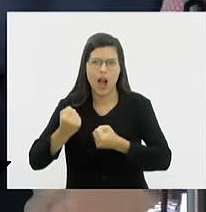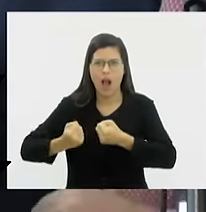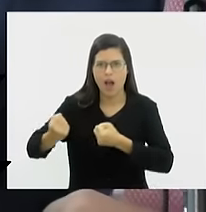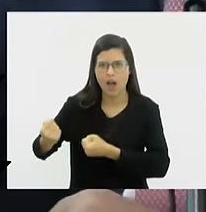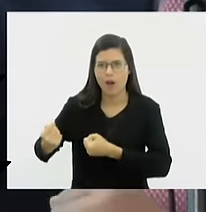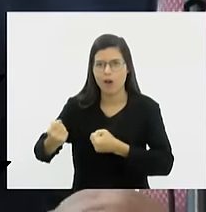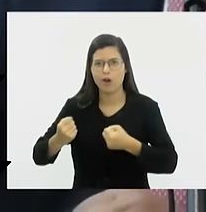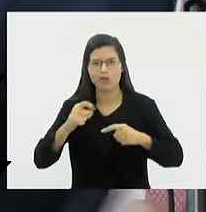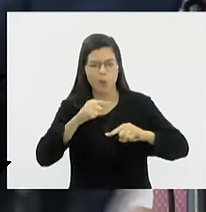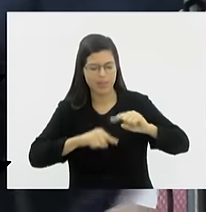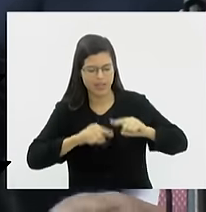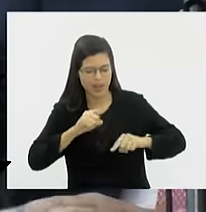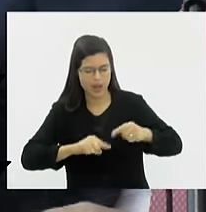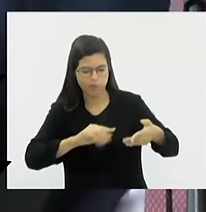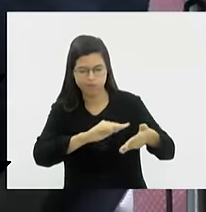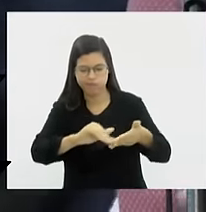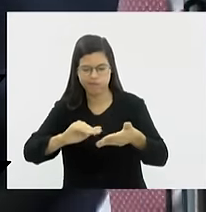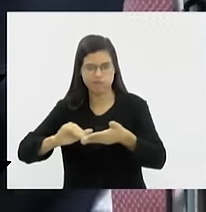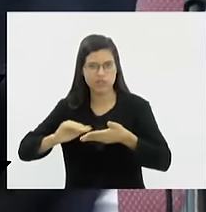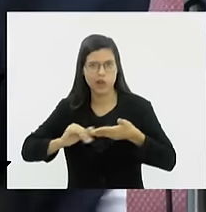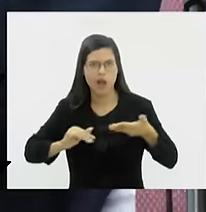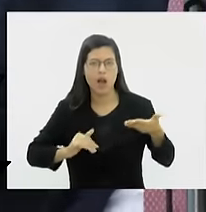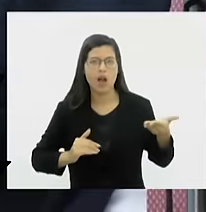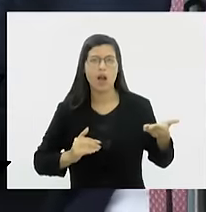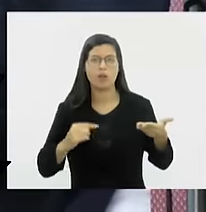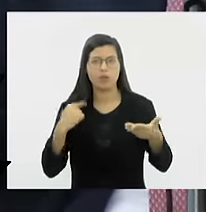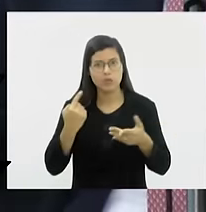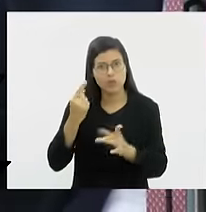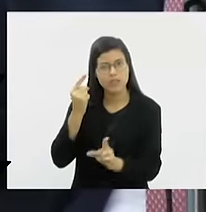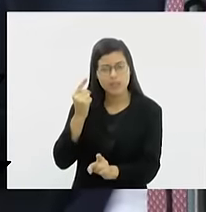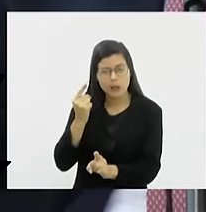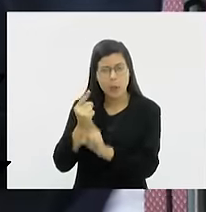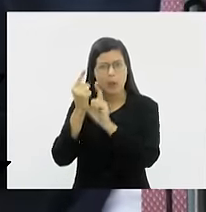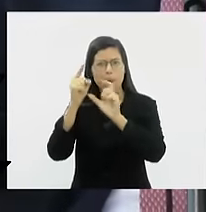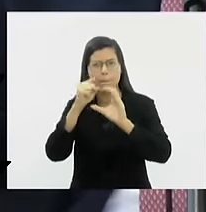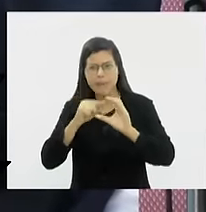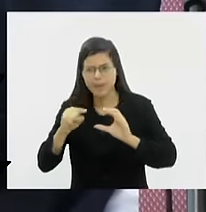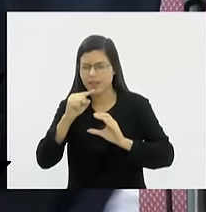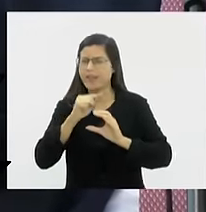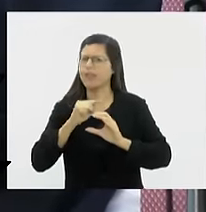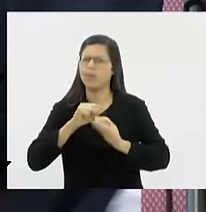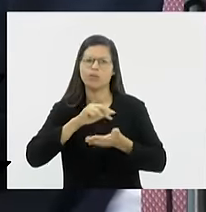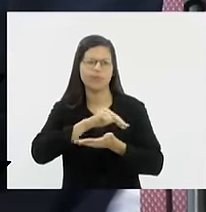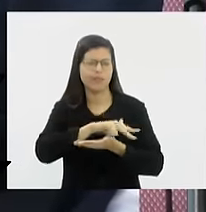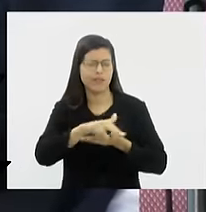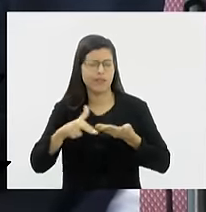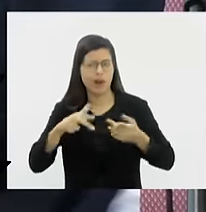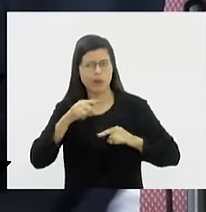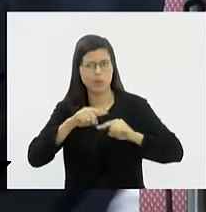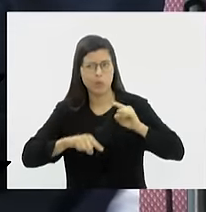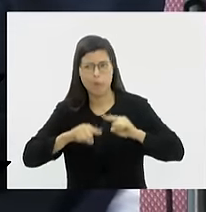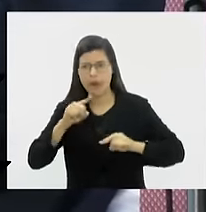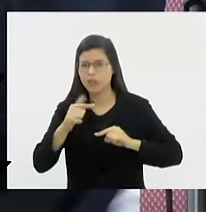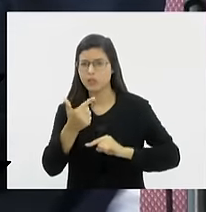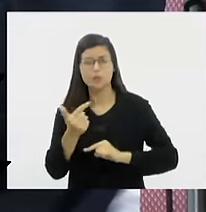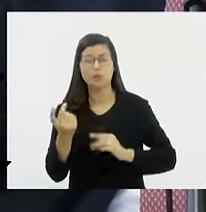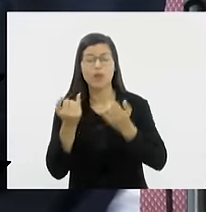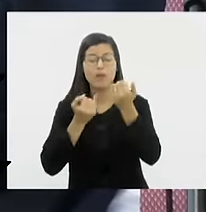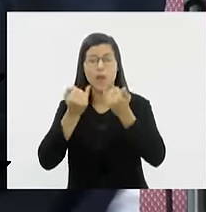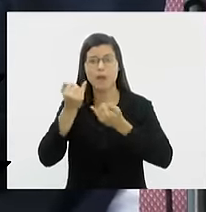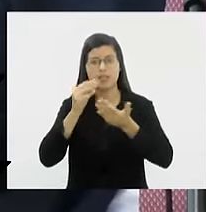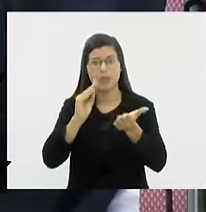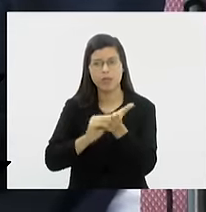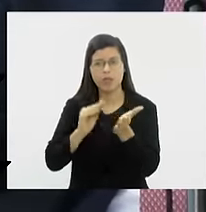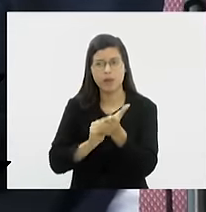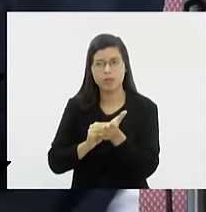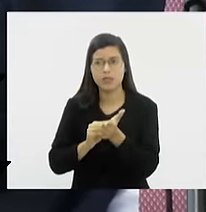Nós encontramos antigas e novas, pneus, motores e peças, sem qualquer inventário ou informações sobre